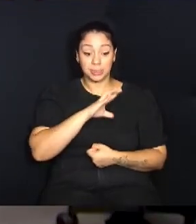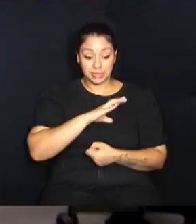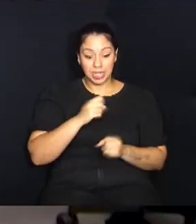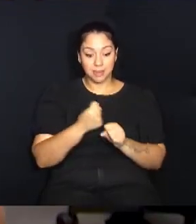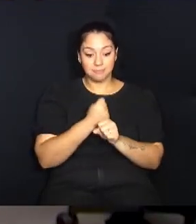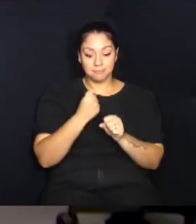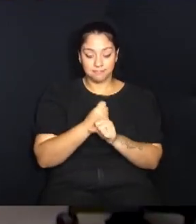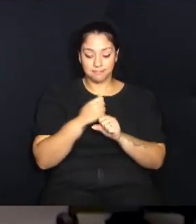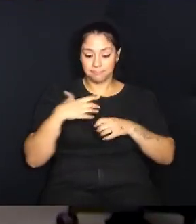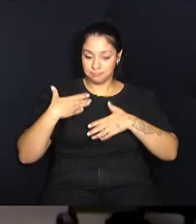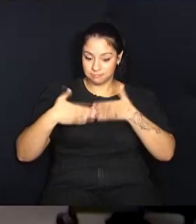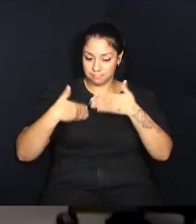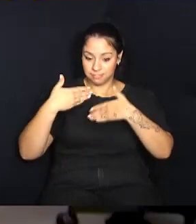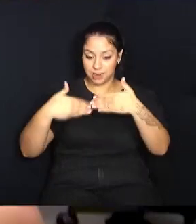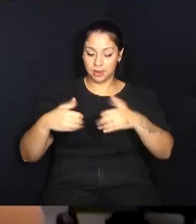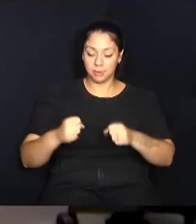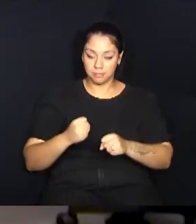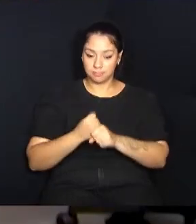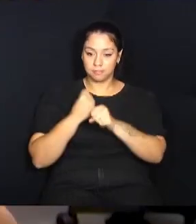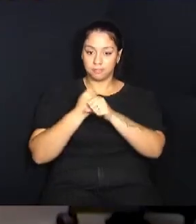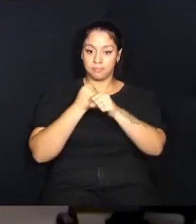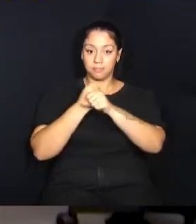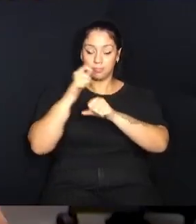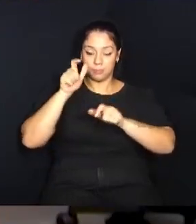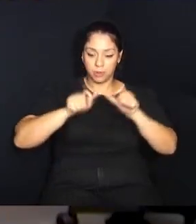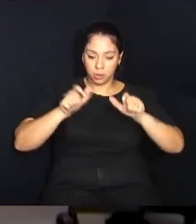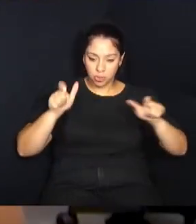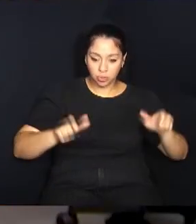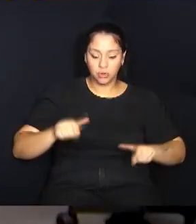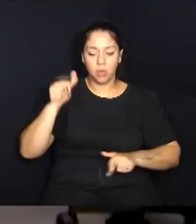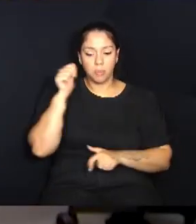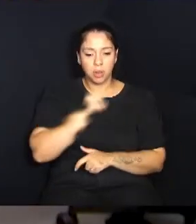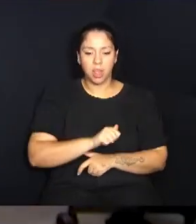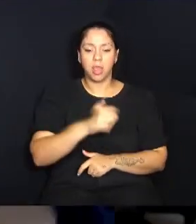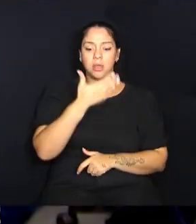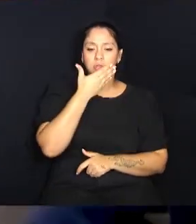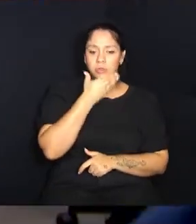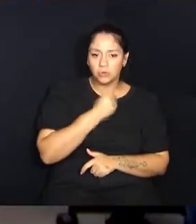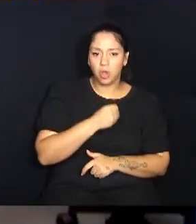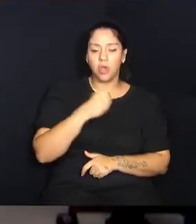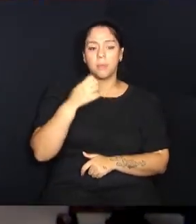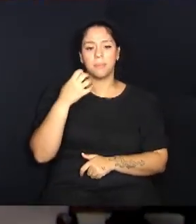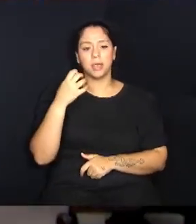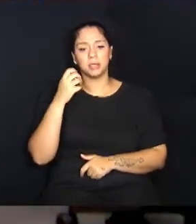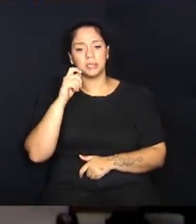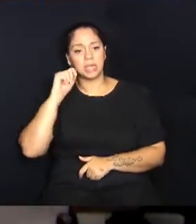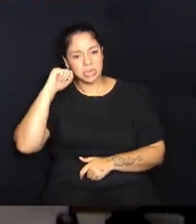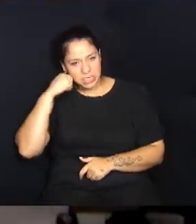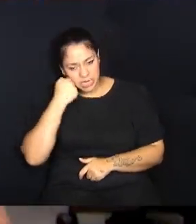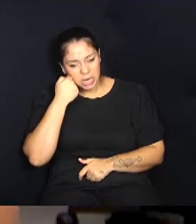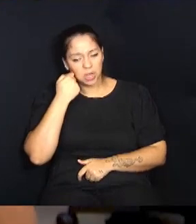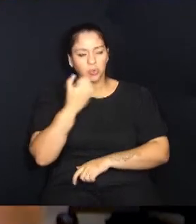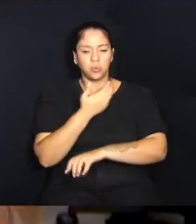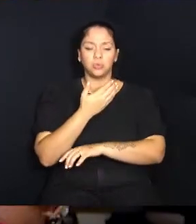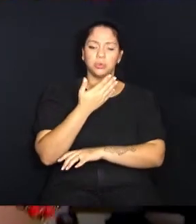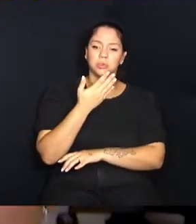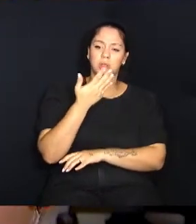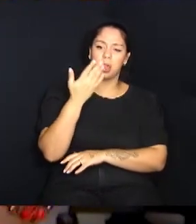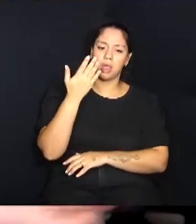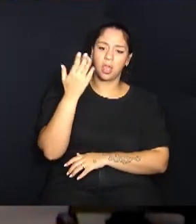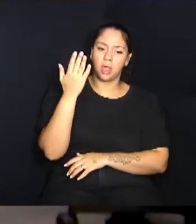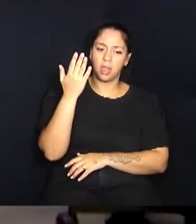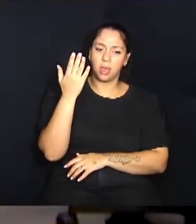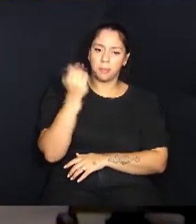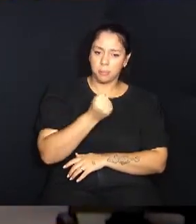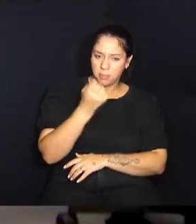né, que foi erguida por mãos de mulheres, de homens, negros, brancos, trabalhadores, operários,